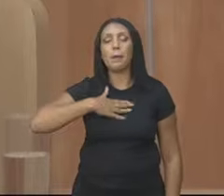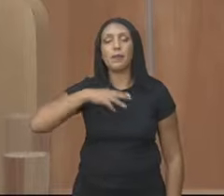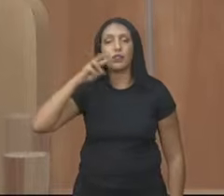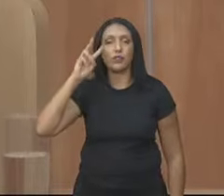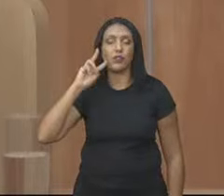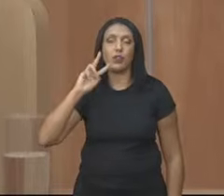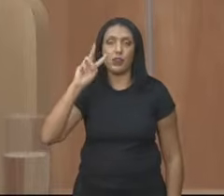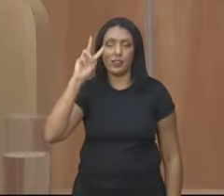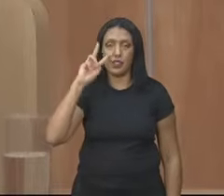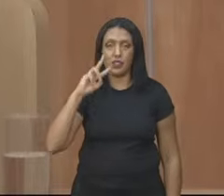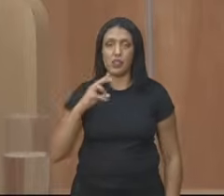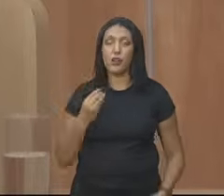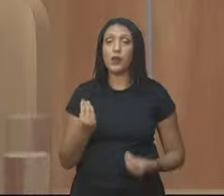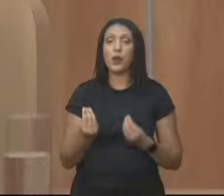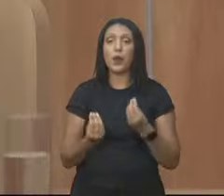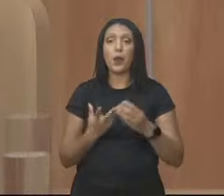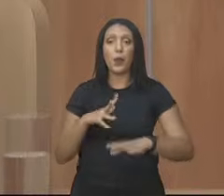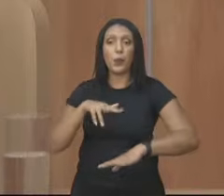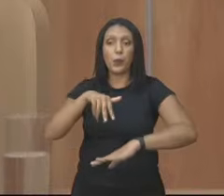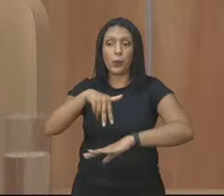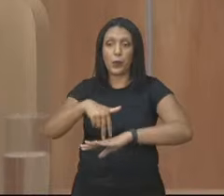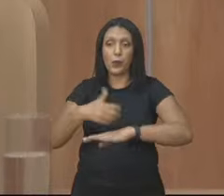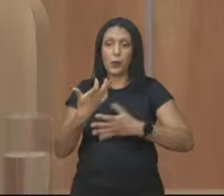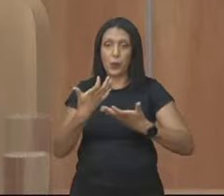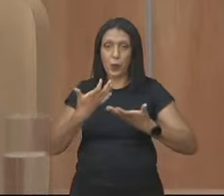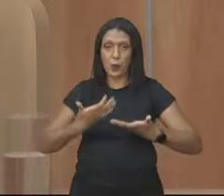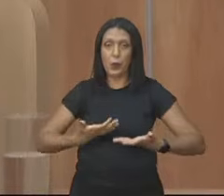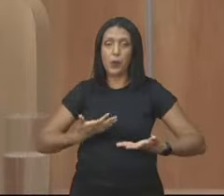trabalhei, lutei na minha vida.